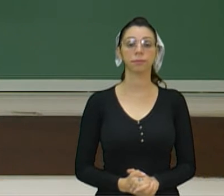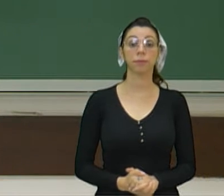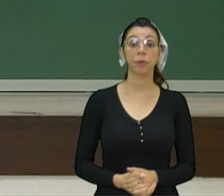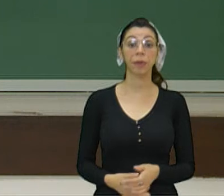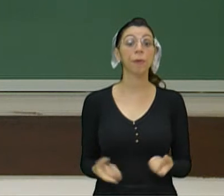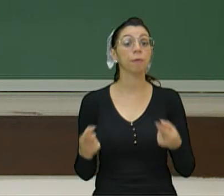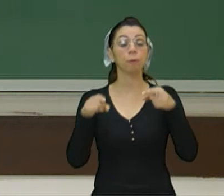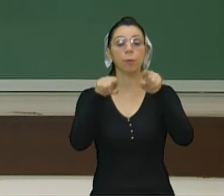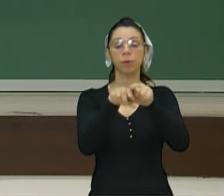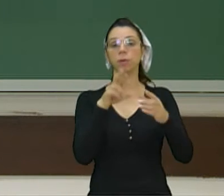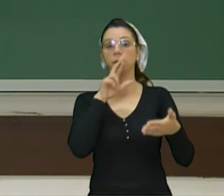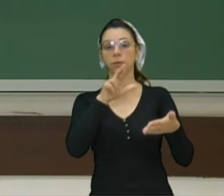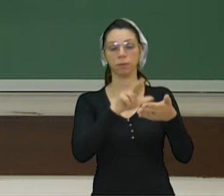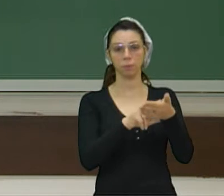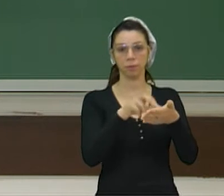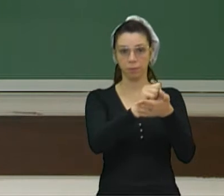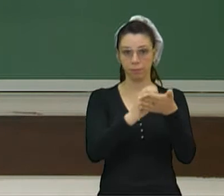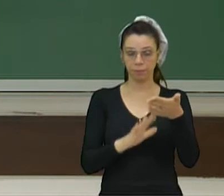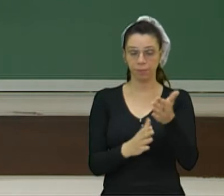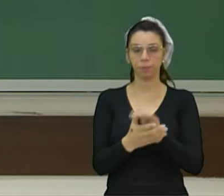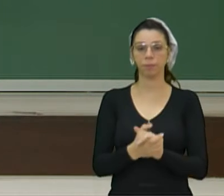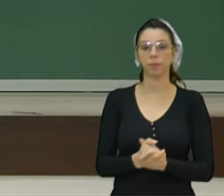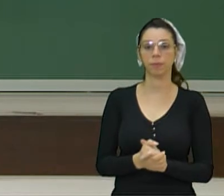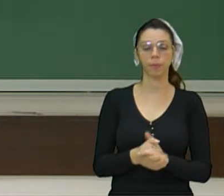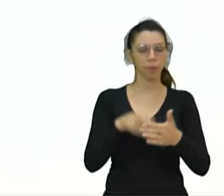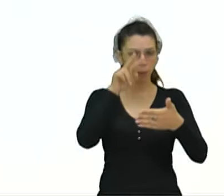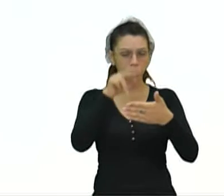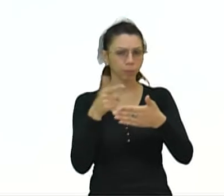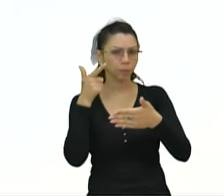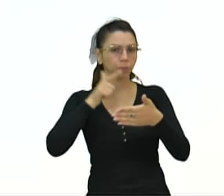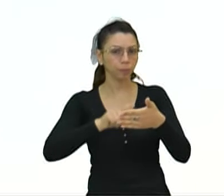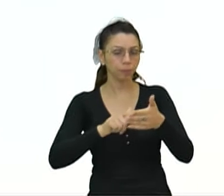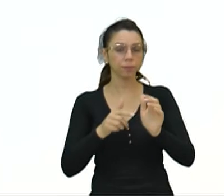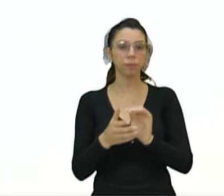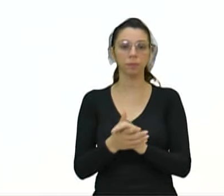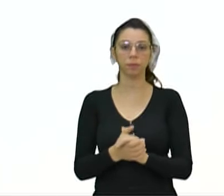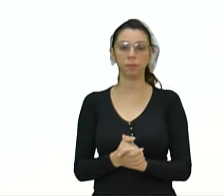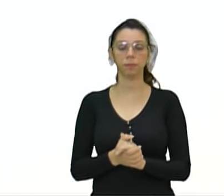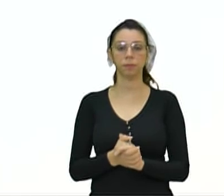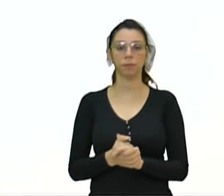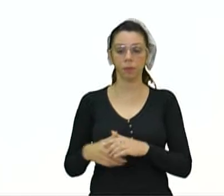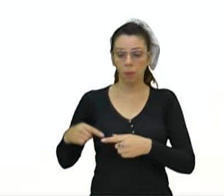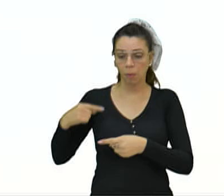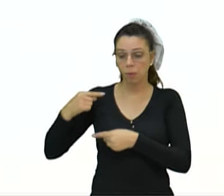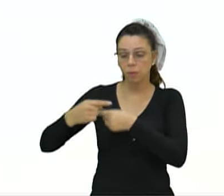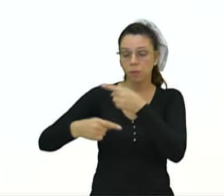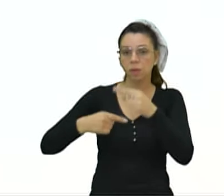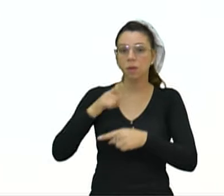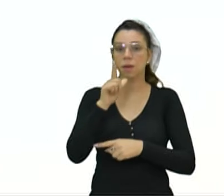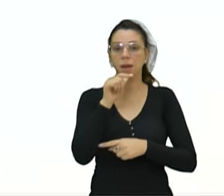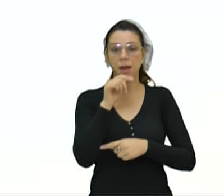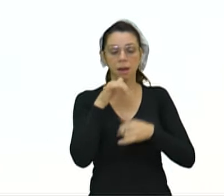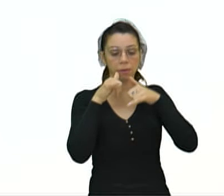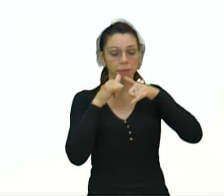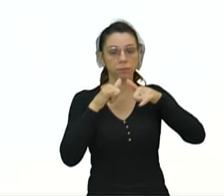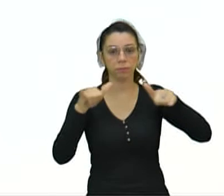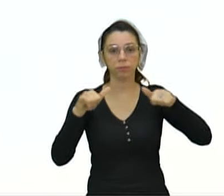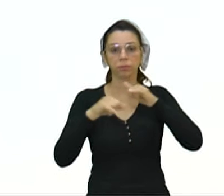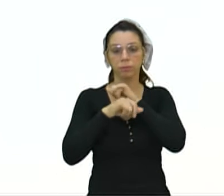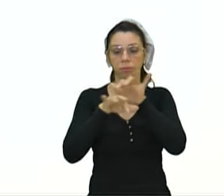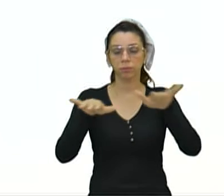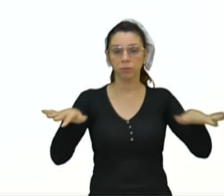Então, voltando aqui na resolução do quiz, vamos dar uma lidinha de novo? A usina hidrelétrica de Itaipu transmite energia elétrica